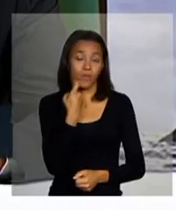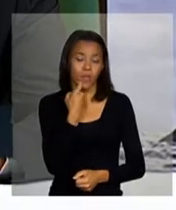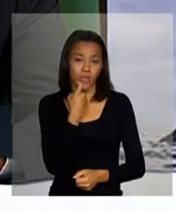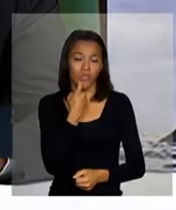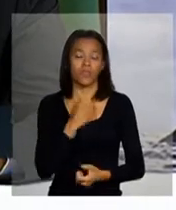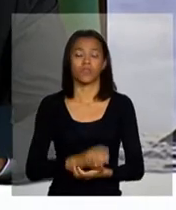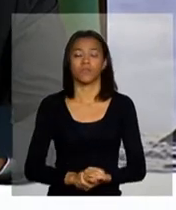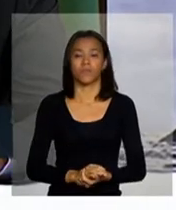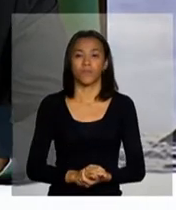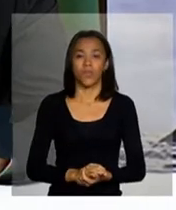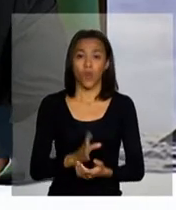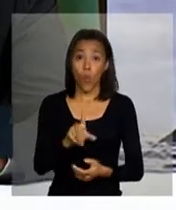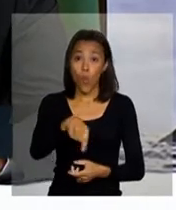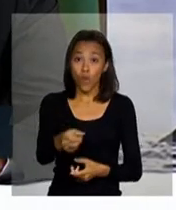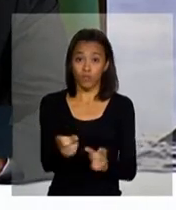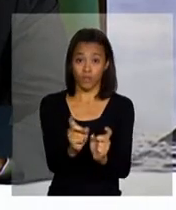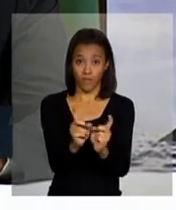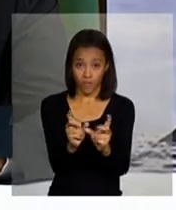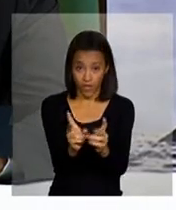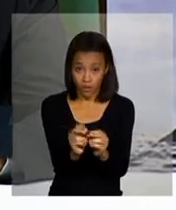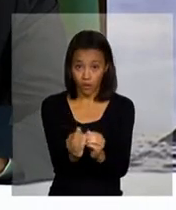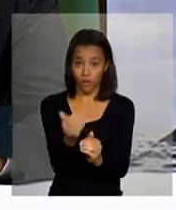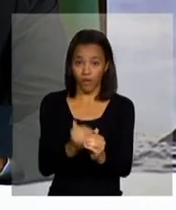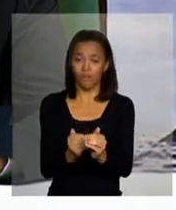O seu momento de comercialização é de 6 meses.